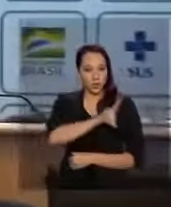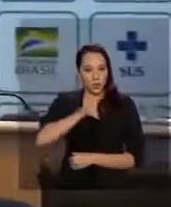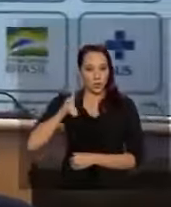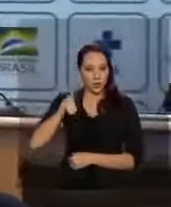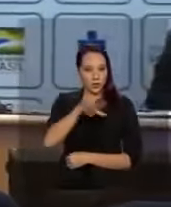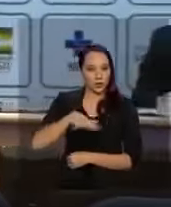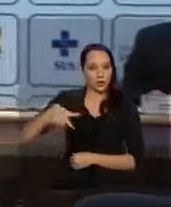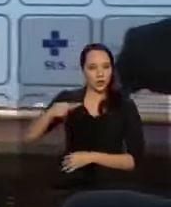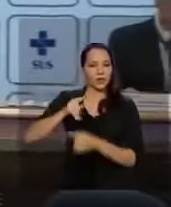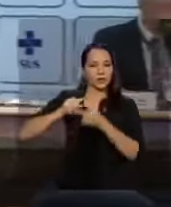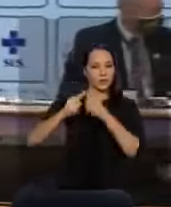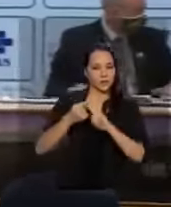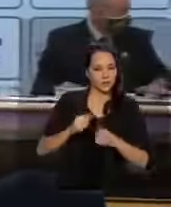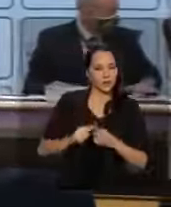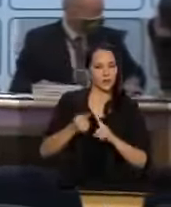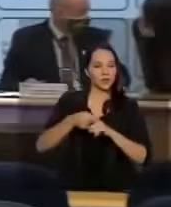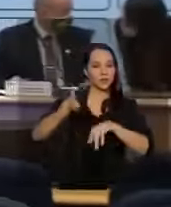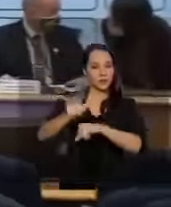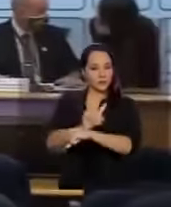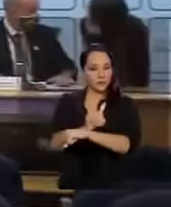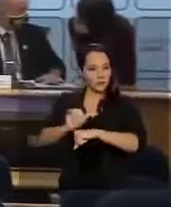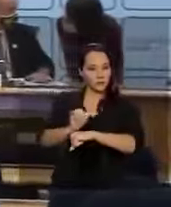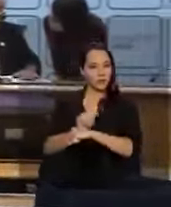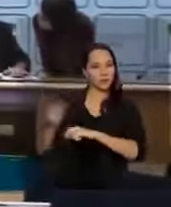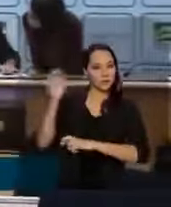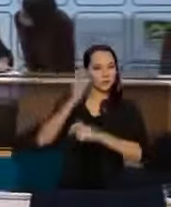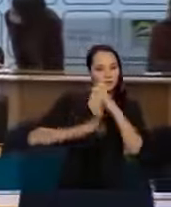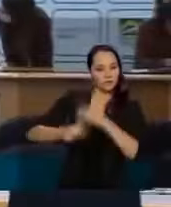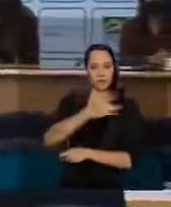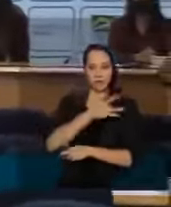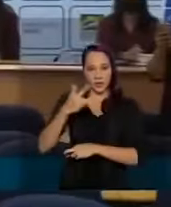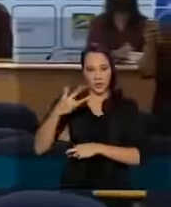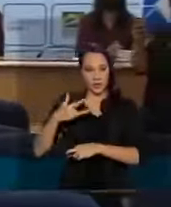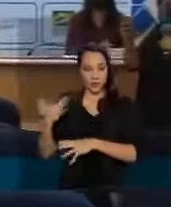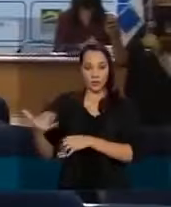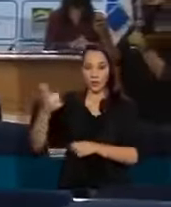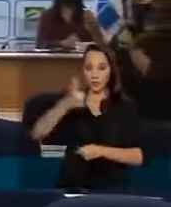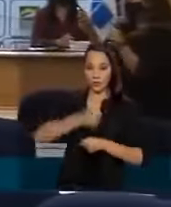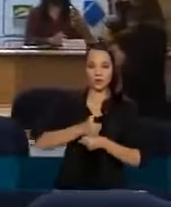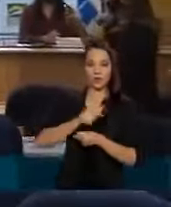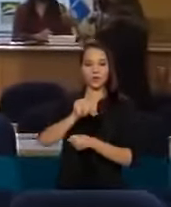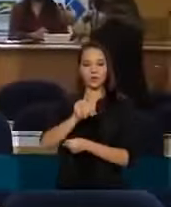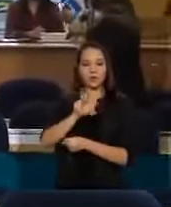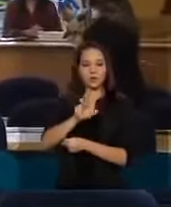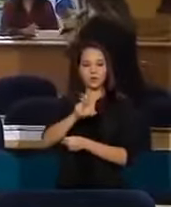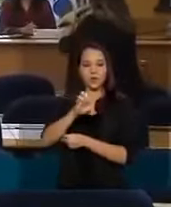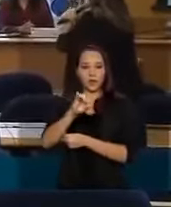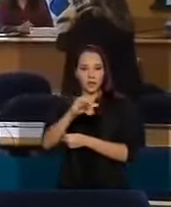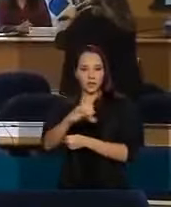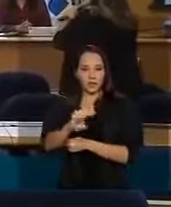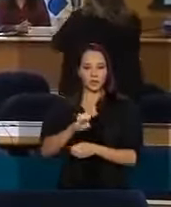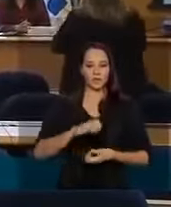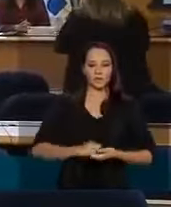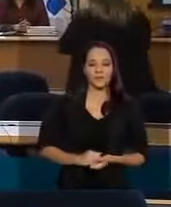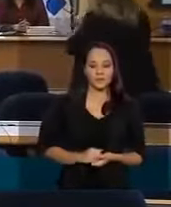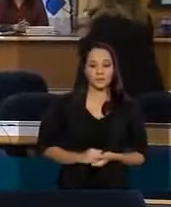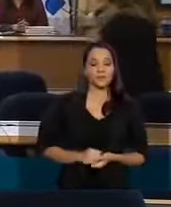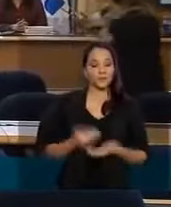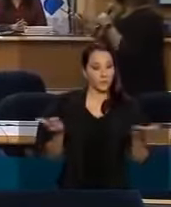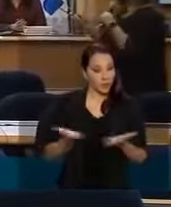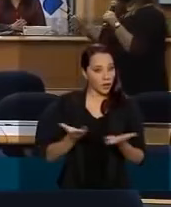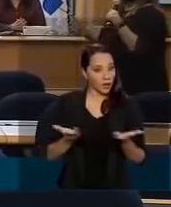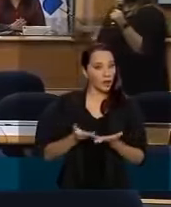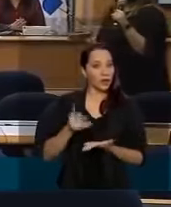de Articulação Estratégica de Vigilância em Saúde substituta, Grace Madeleine do Carmo. A gente vai